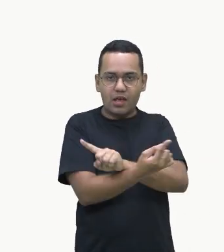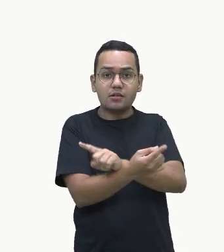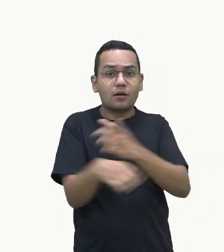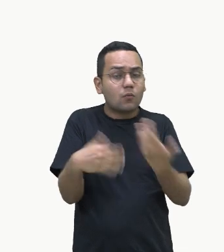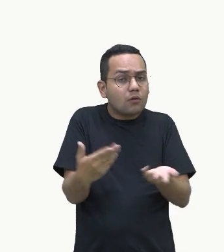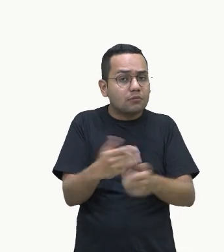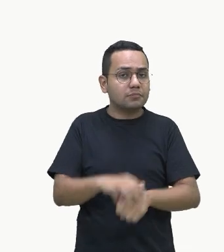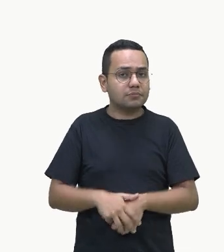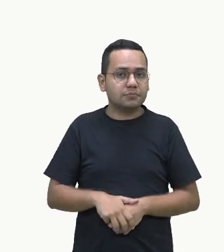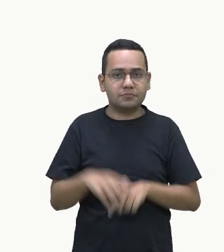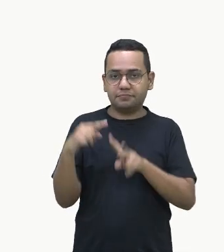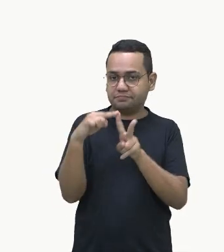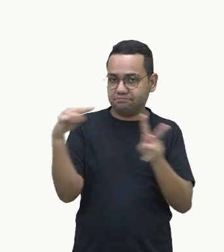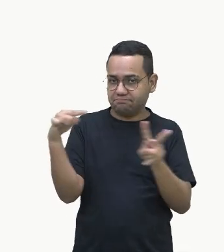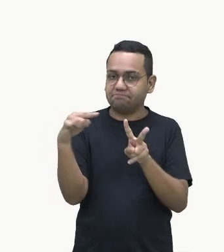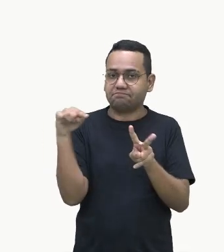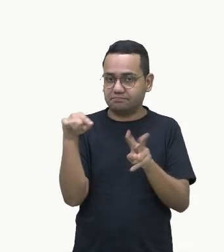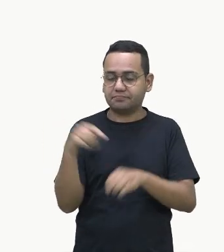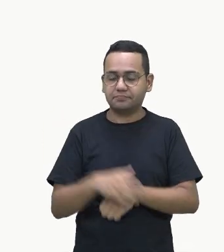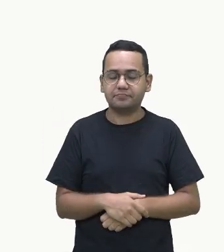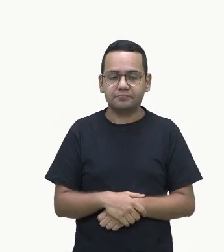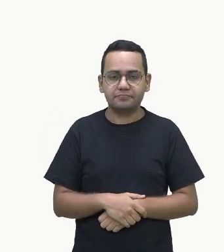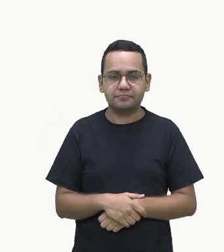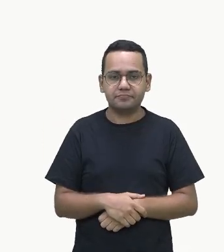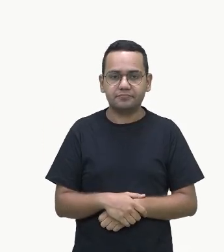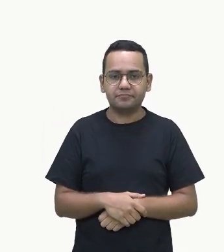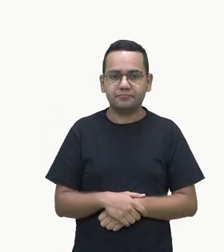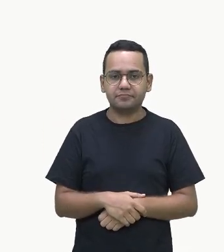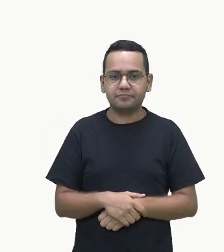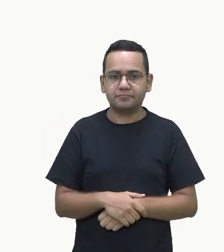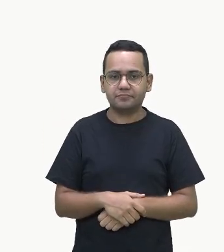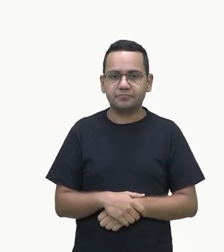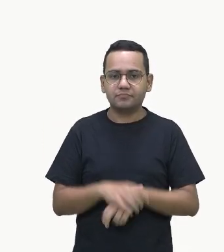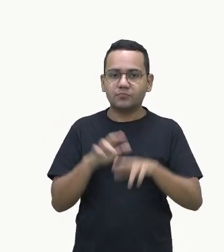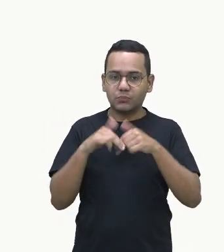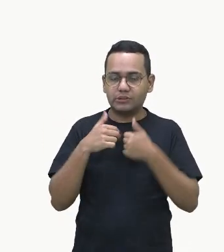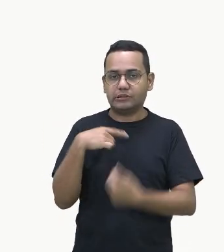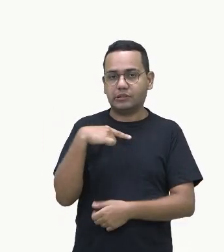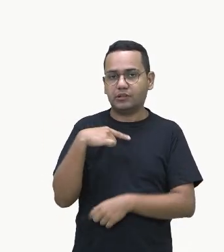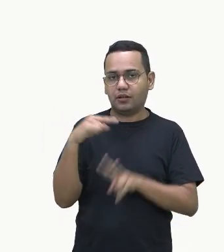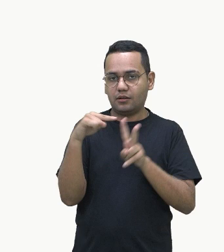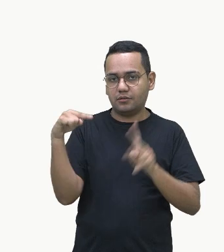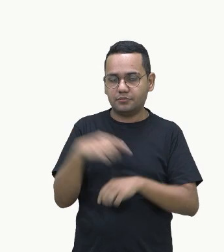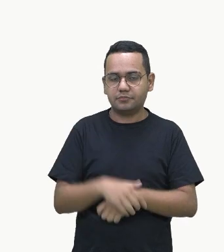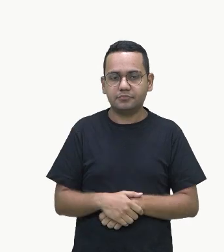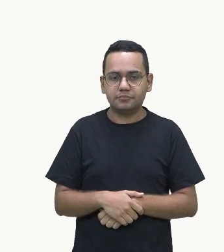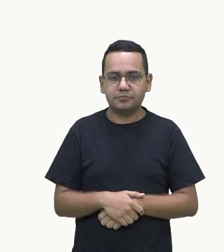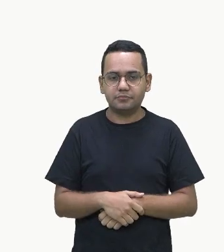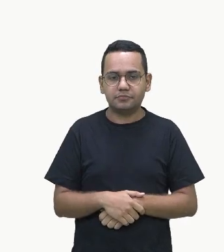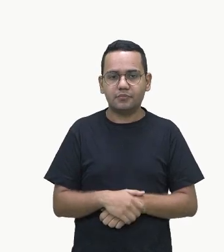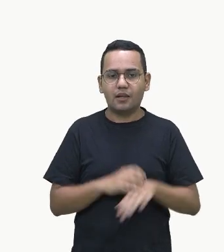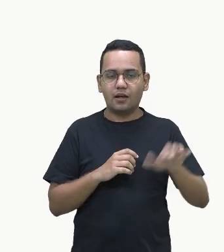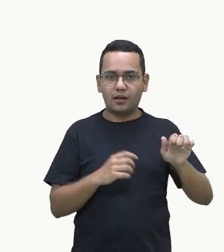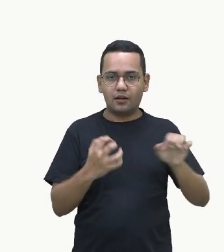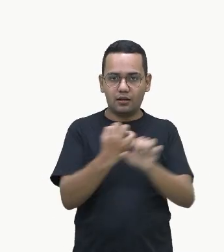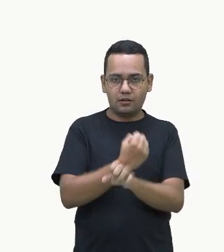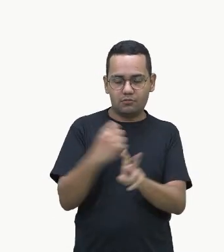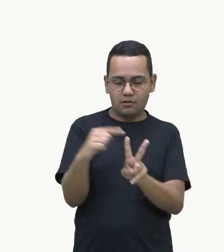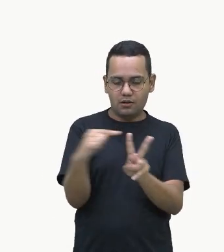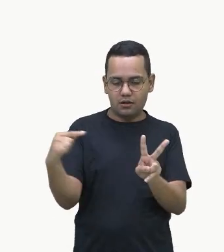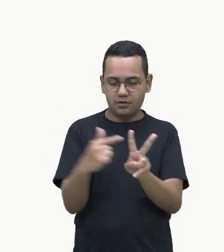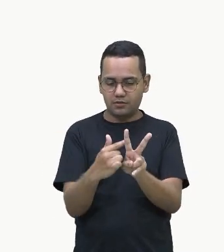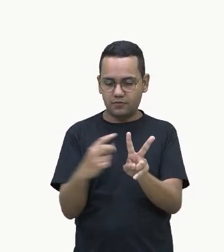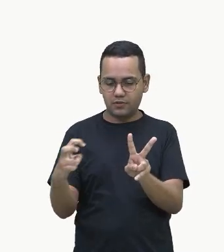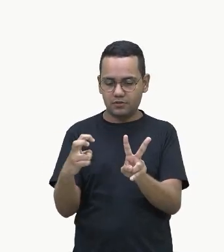É justamente a radiciação. Por esse motivo que apareceu a raiz. Raiz quadrada ali de 25 vai